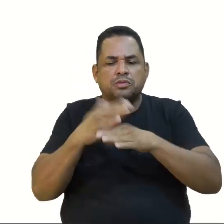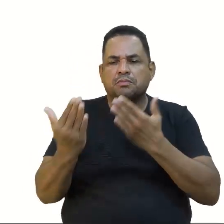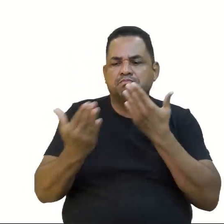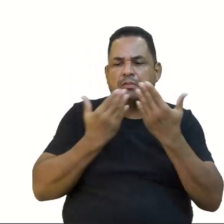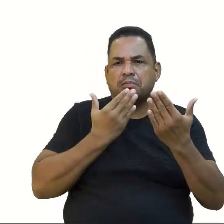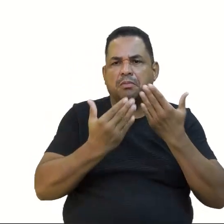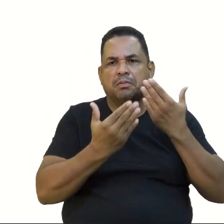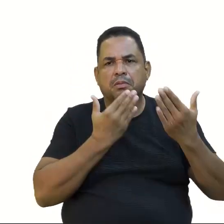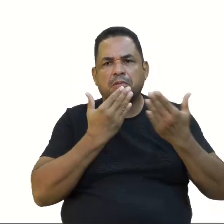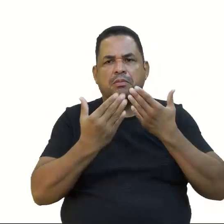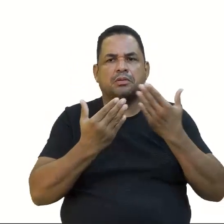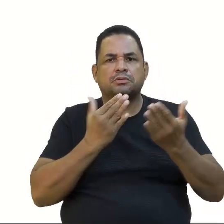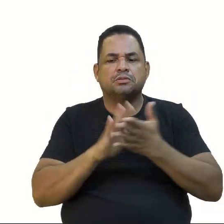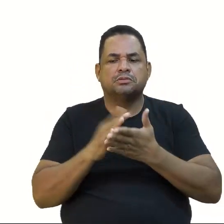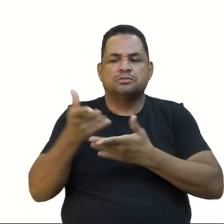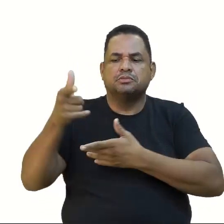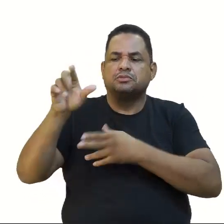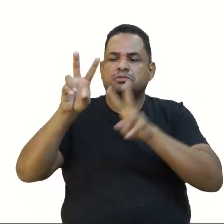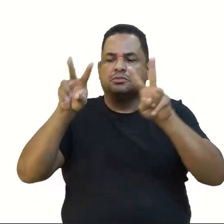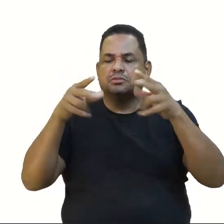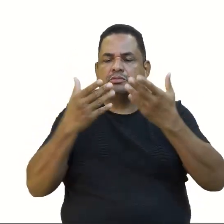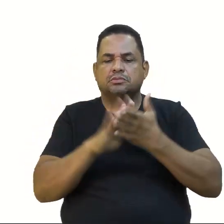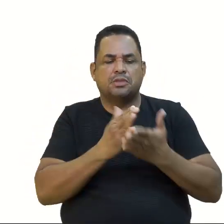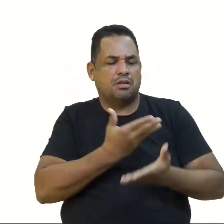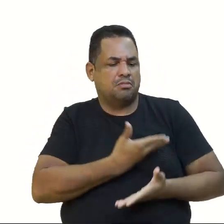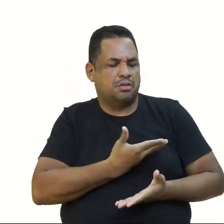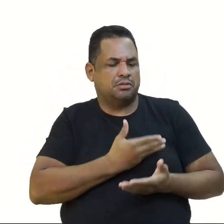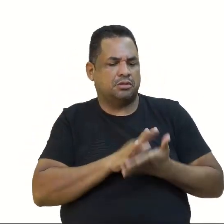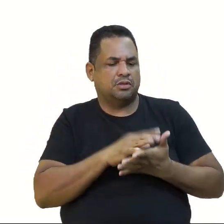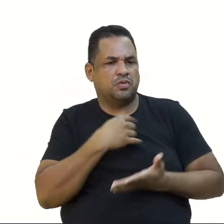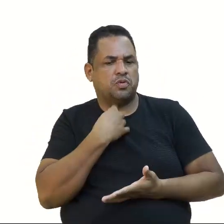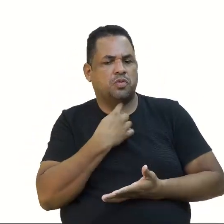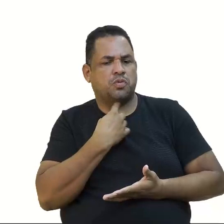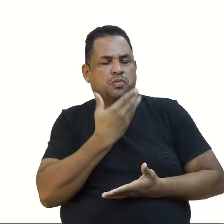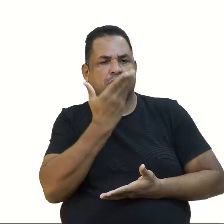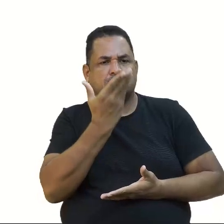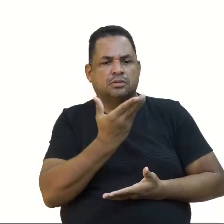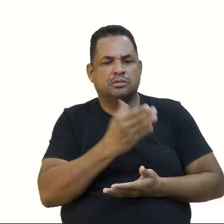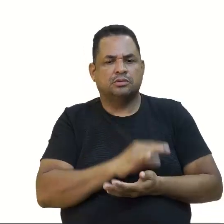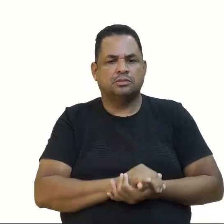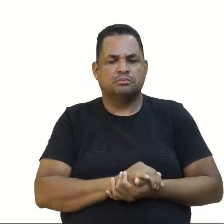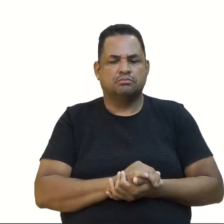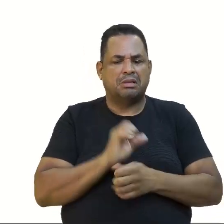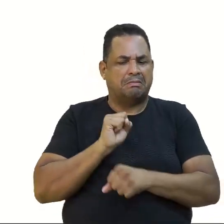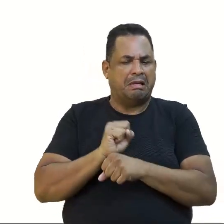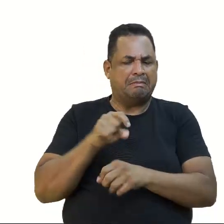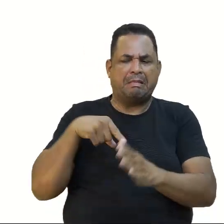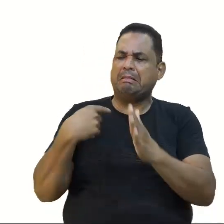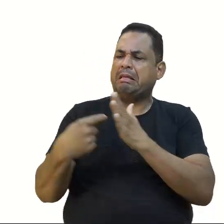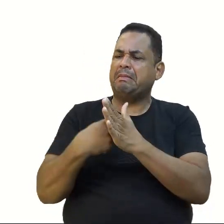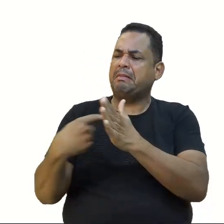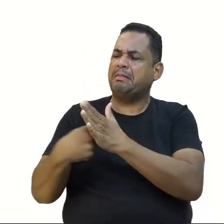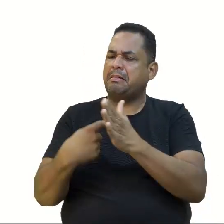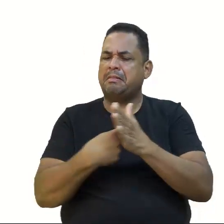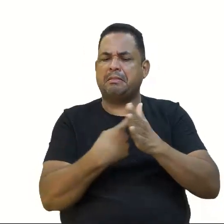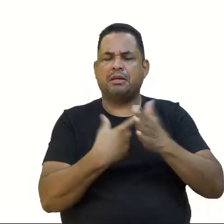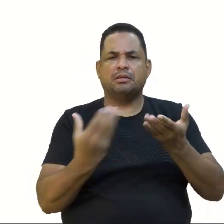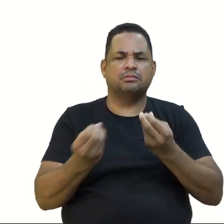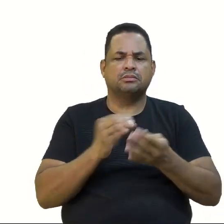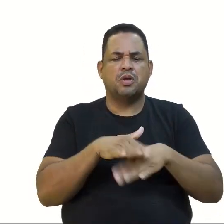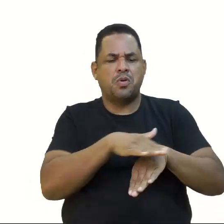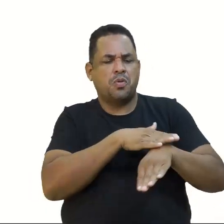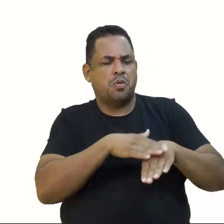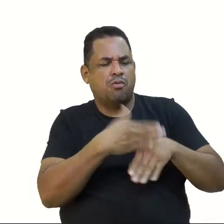outros sobre o assunto. Sabe aquele colega que está com dúvida? Que você fala assim, cara, para de perguntar, tu pergunta demais. Conversa com